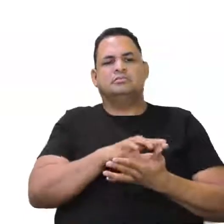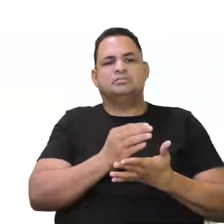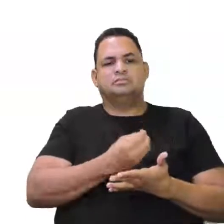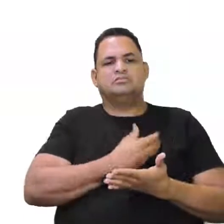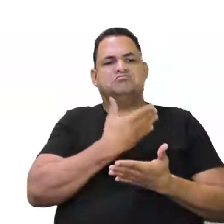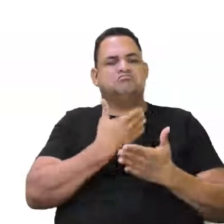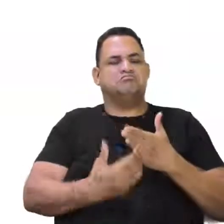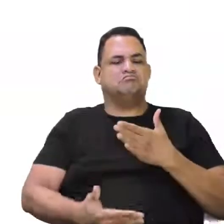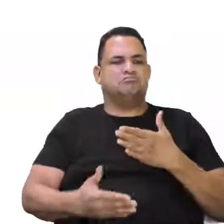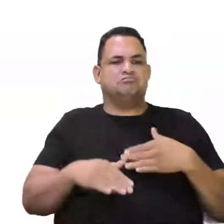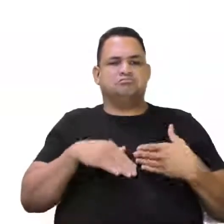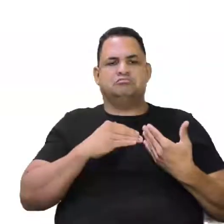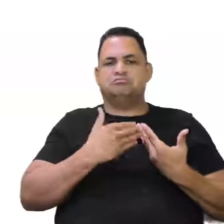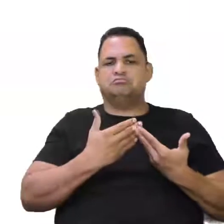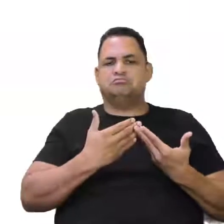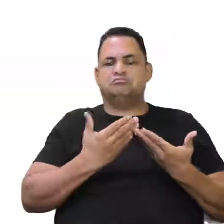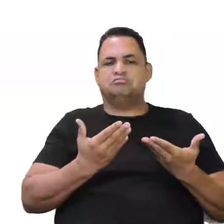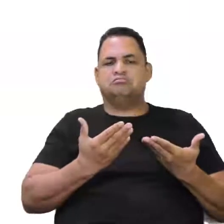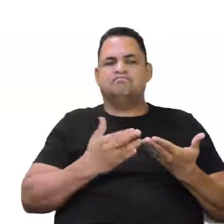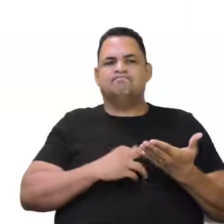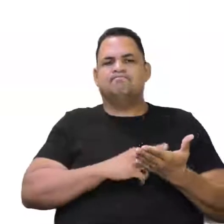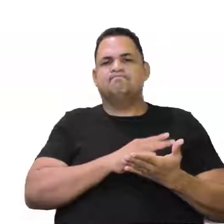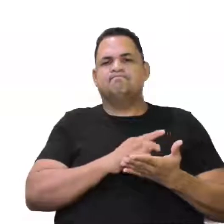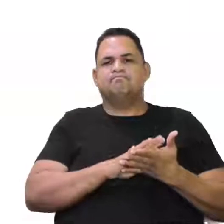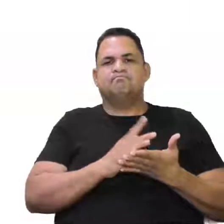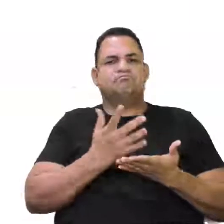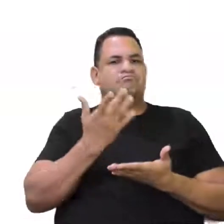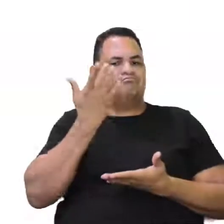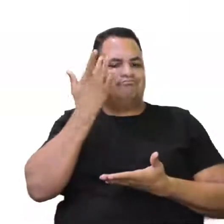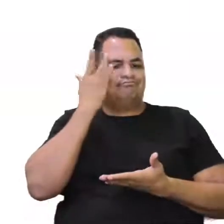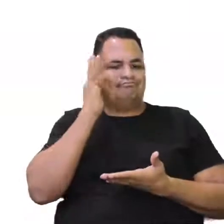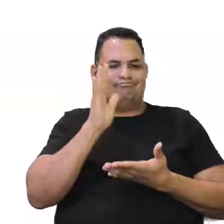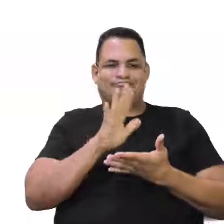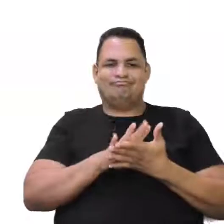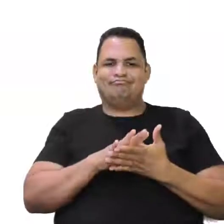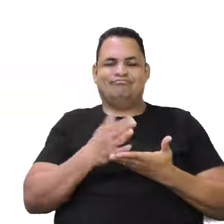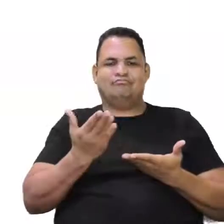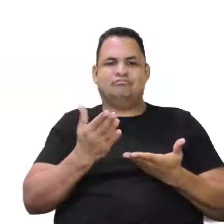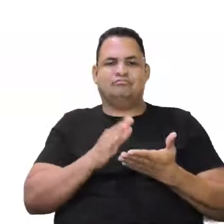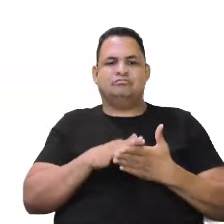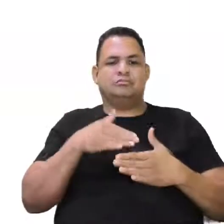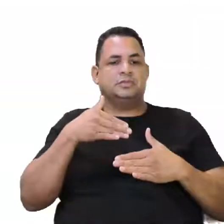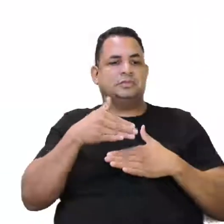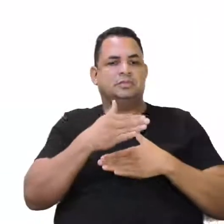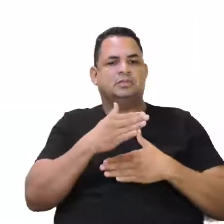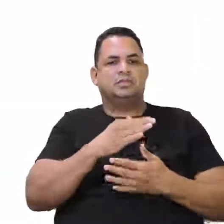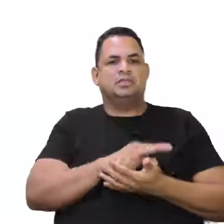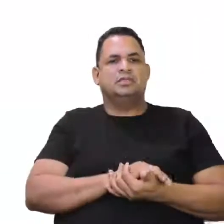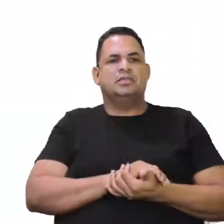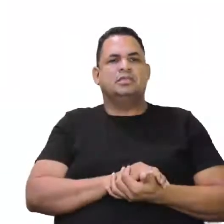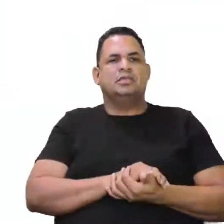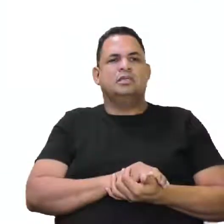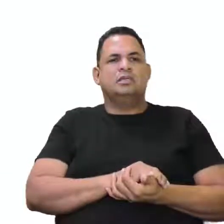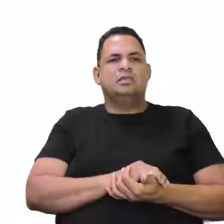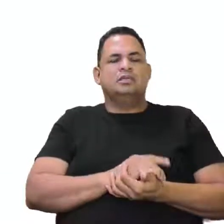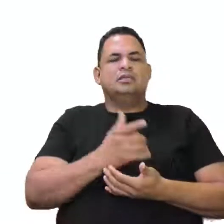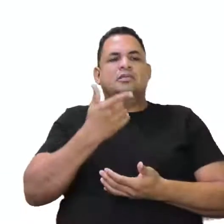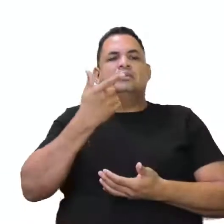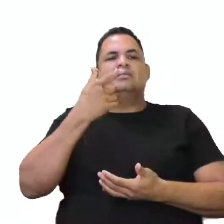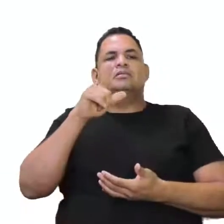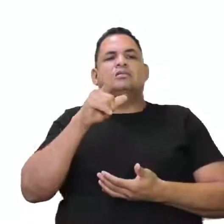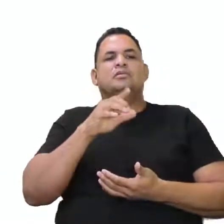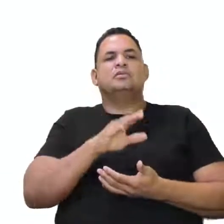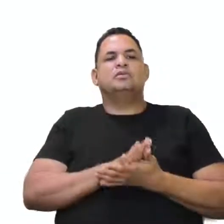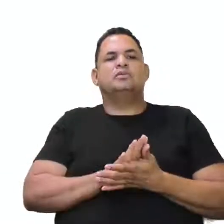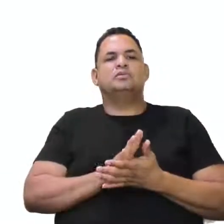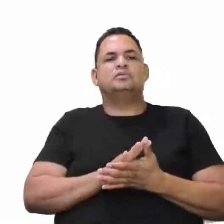foram perdidas. Muitas a gente não vai saber mais, nem que elas passaram por ali. Vambora. Outro